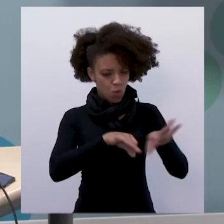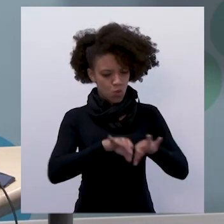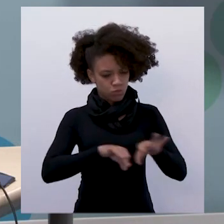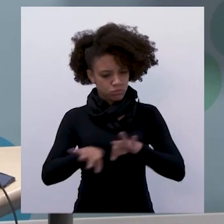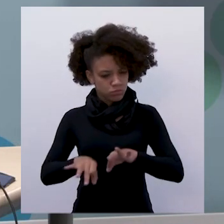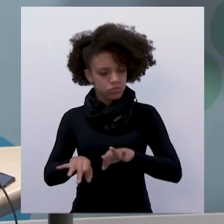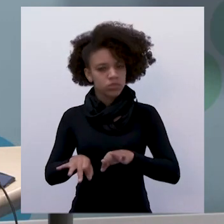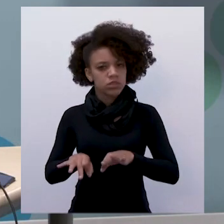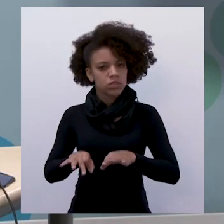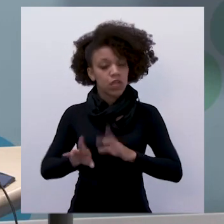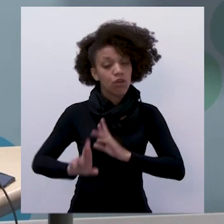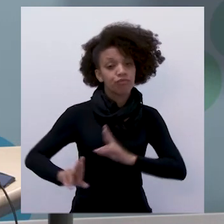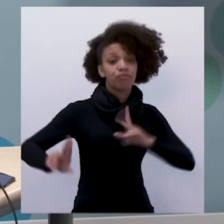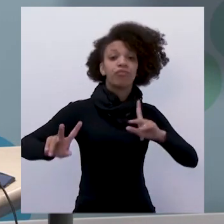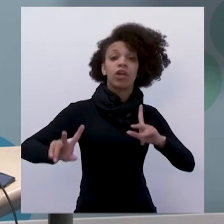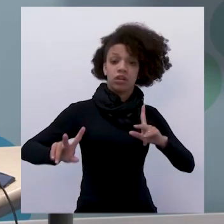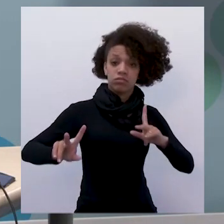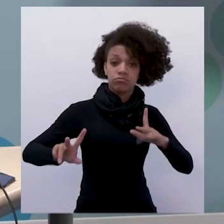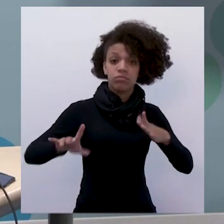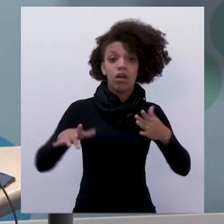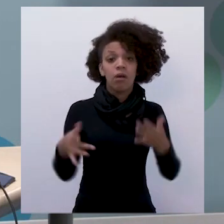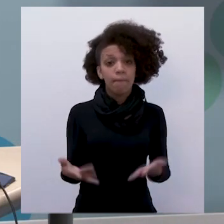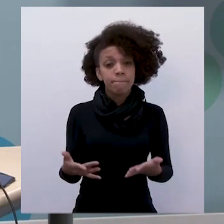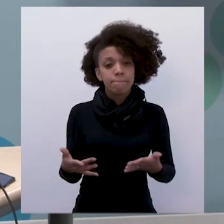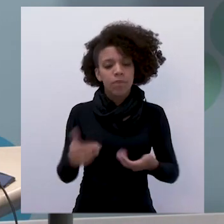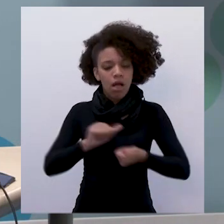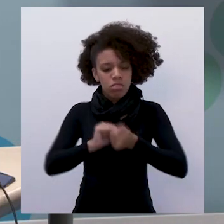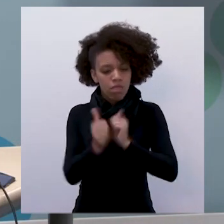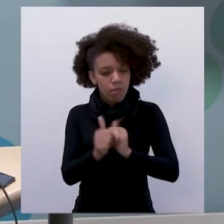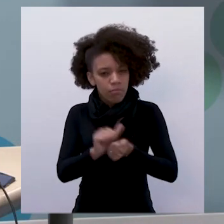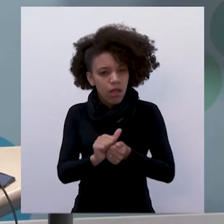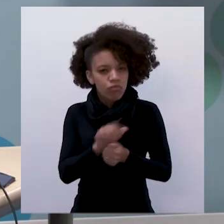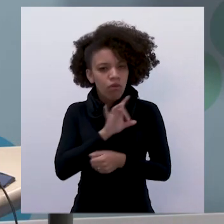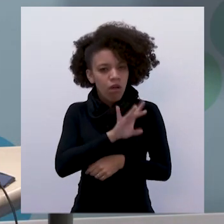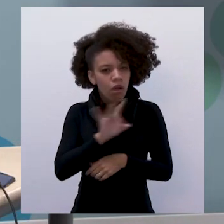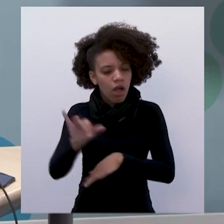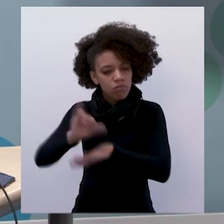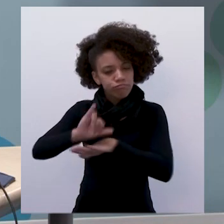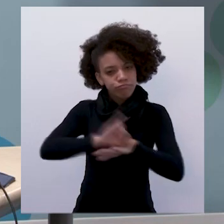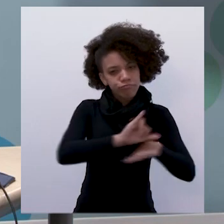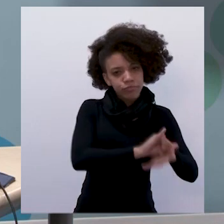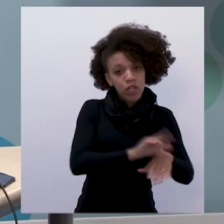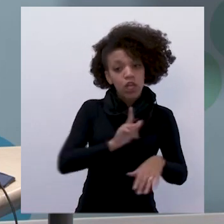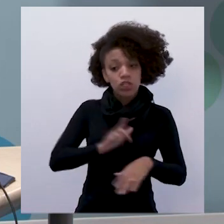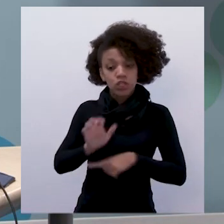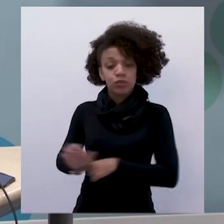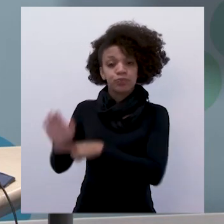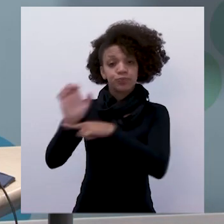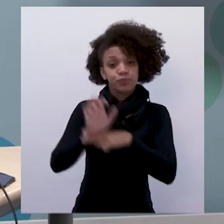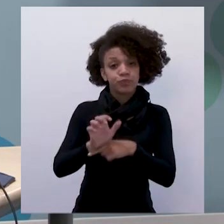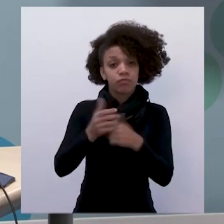organização descentralizada, fragmentada, onde cada cidade-estado tinha o seu líder e os seus